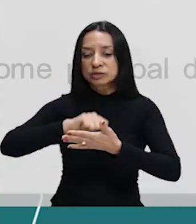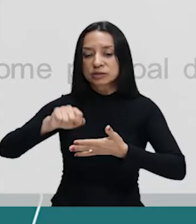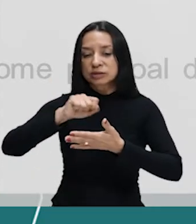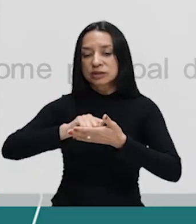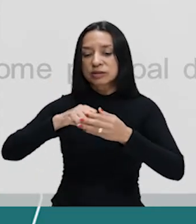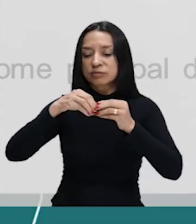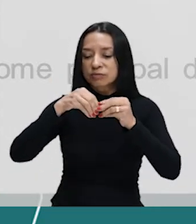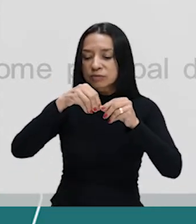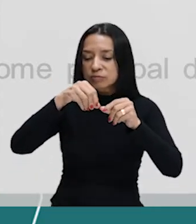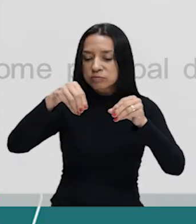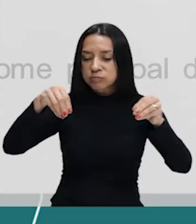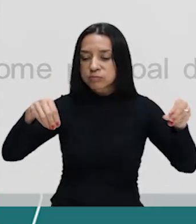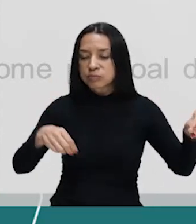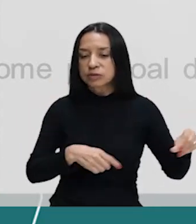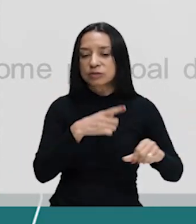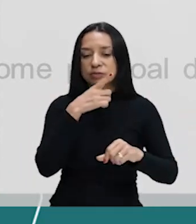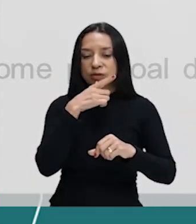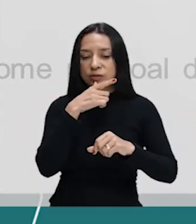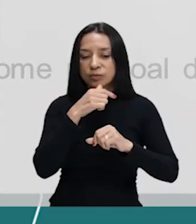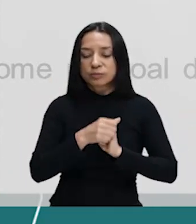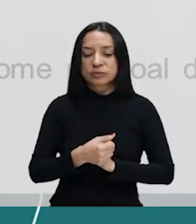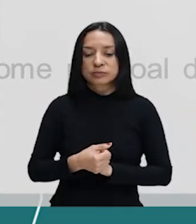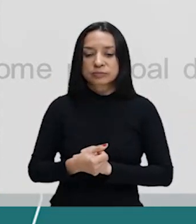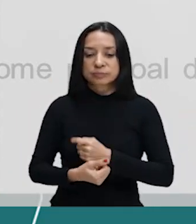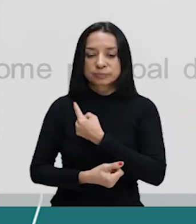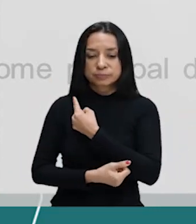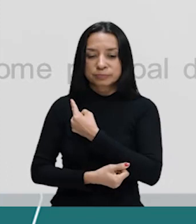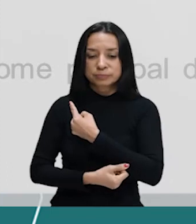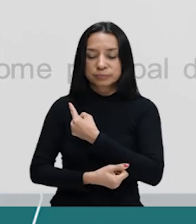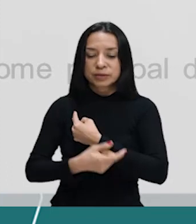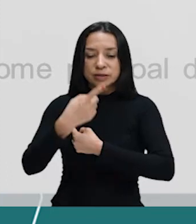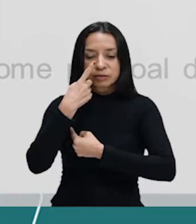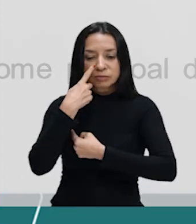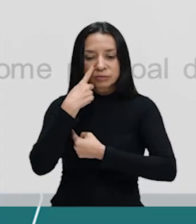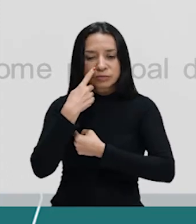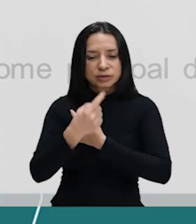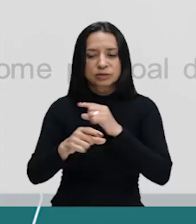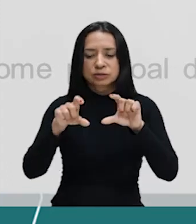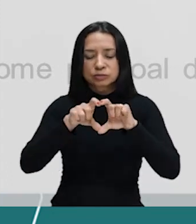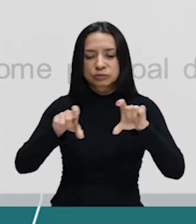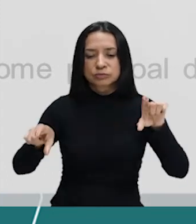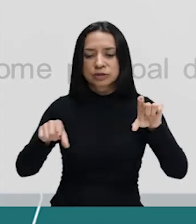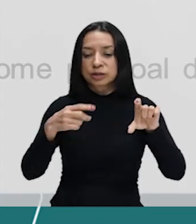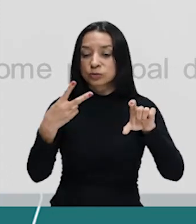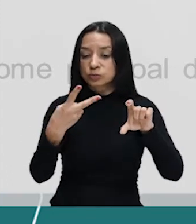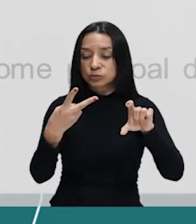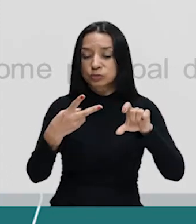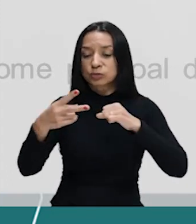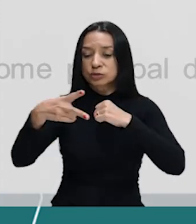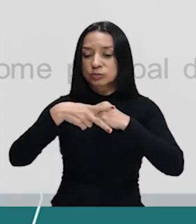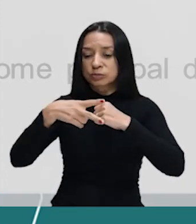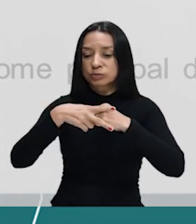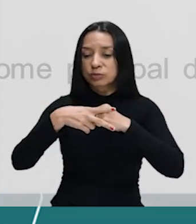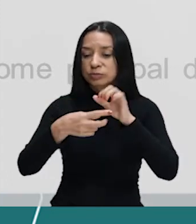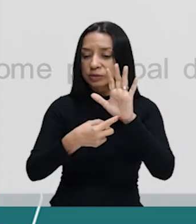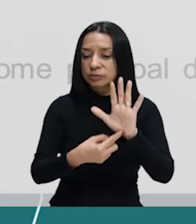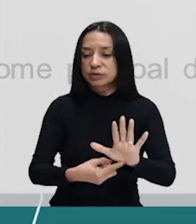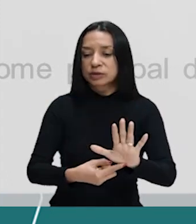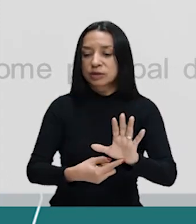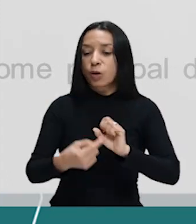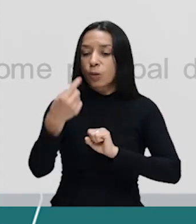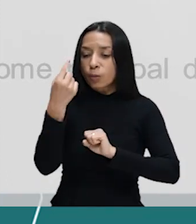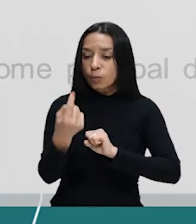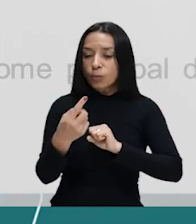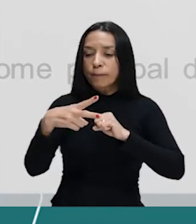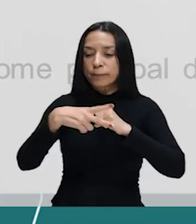uma névoa úmida. Identifique nele 2 pronomes demonstrativos, um pronome pessoal do caso